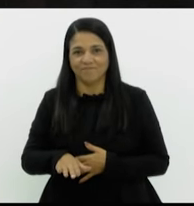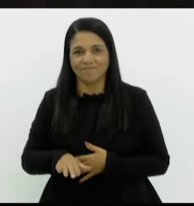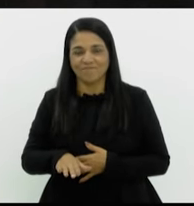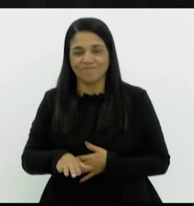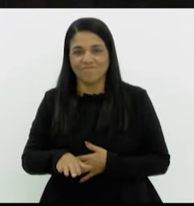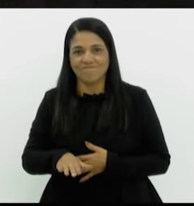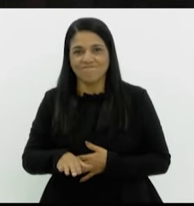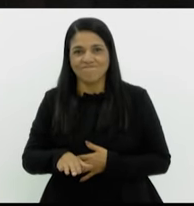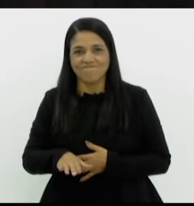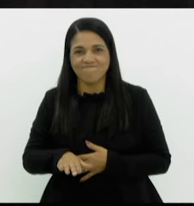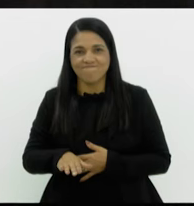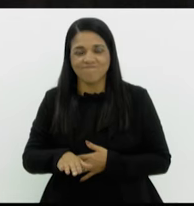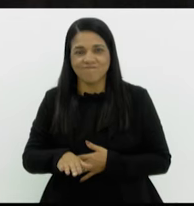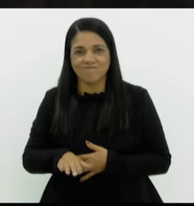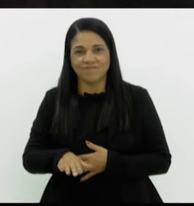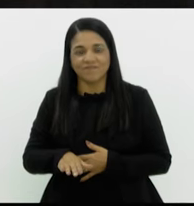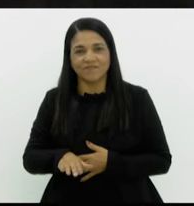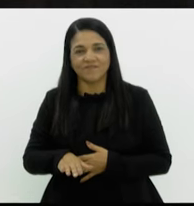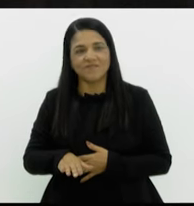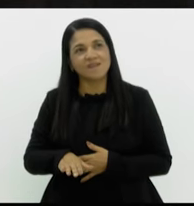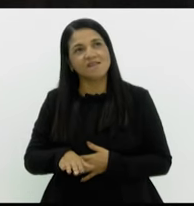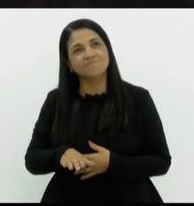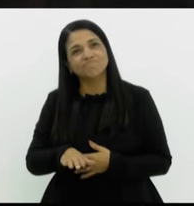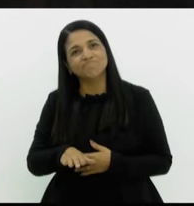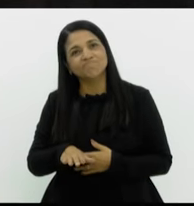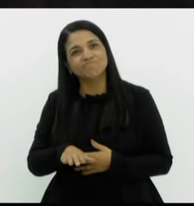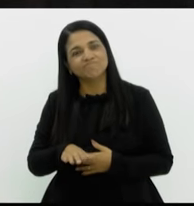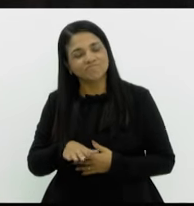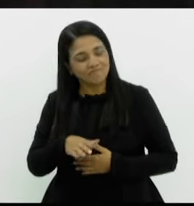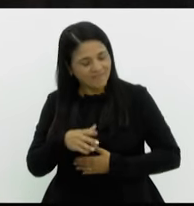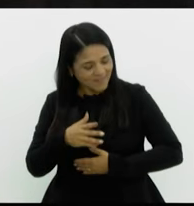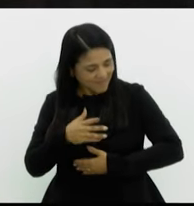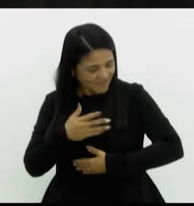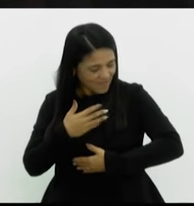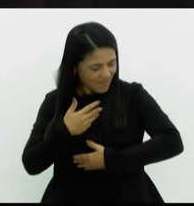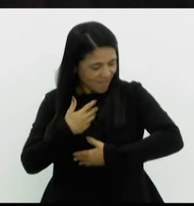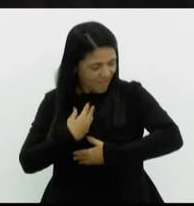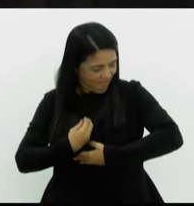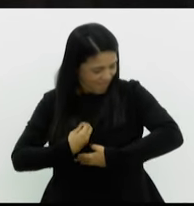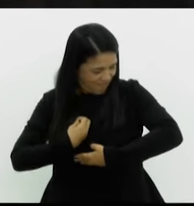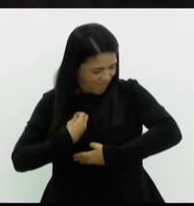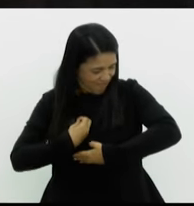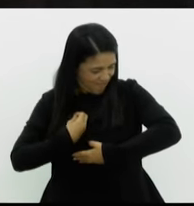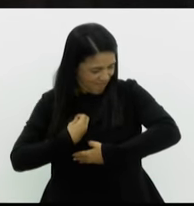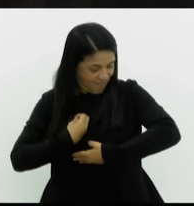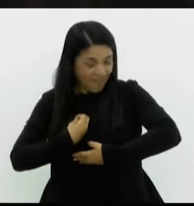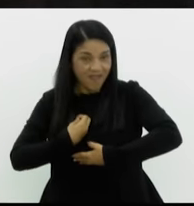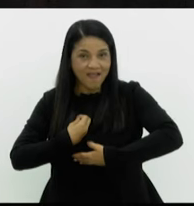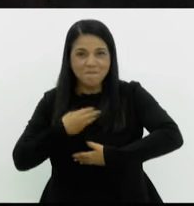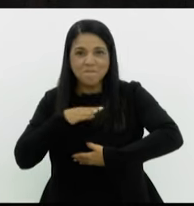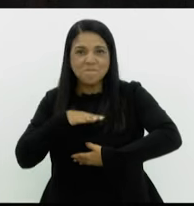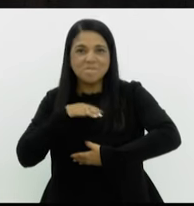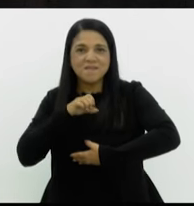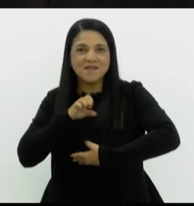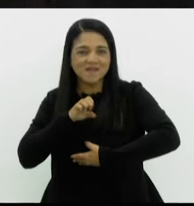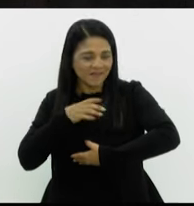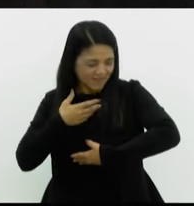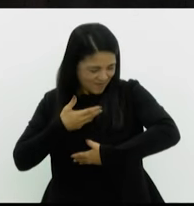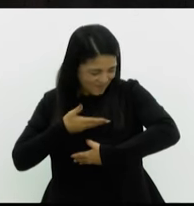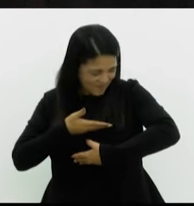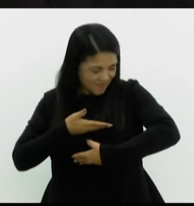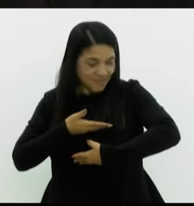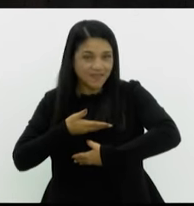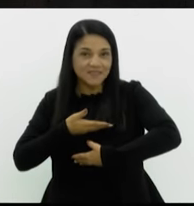tira o seu princípio vital da mãe. E durante muito tempo, a mãe é a